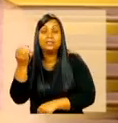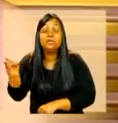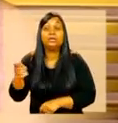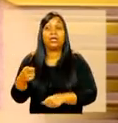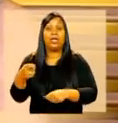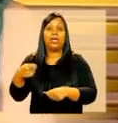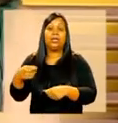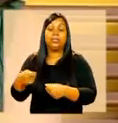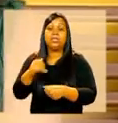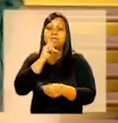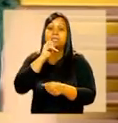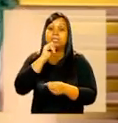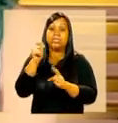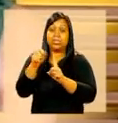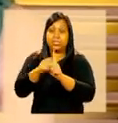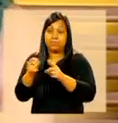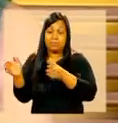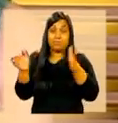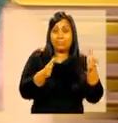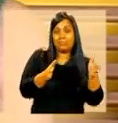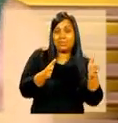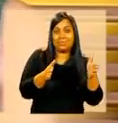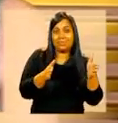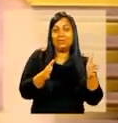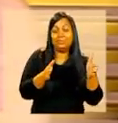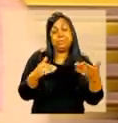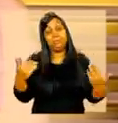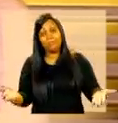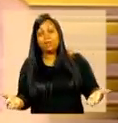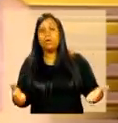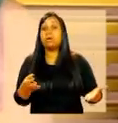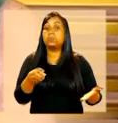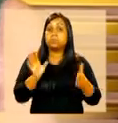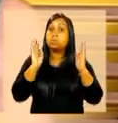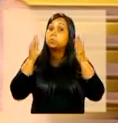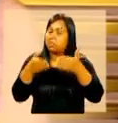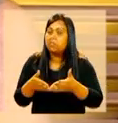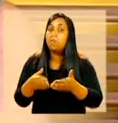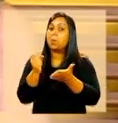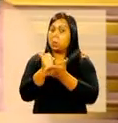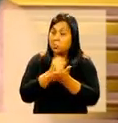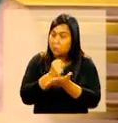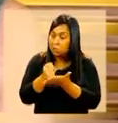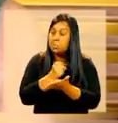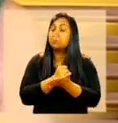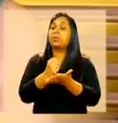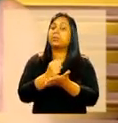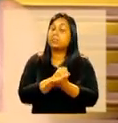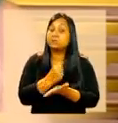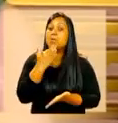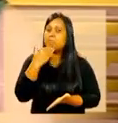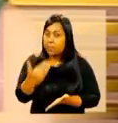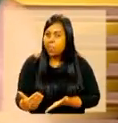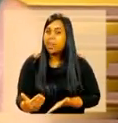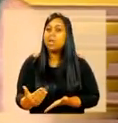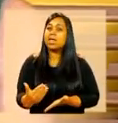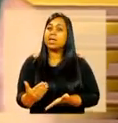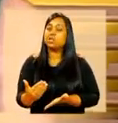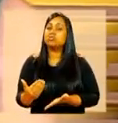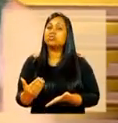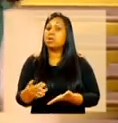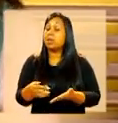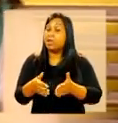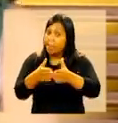tem exigência de no mínimo 6 meses, né? Por isso que a gente, assim, é muito focado nessa parte de documentação, pede o